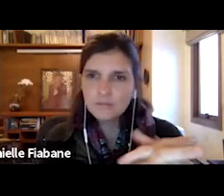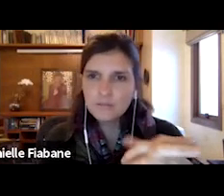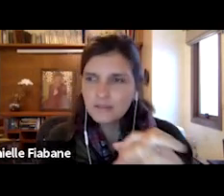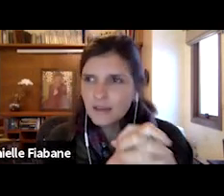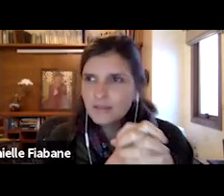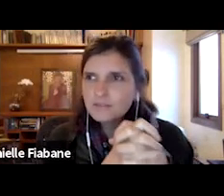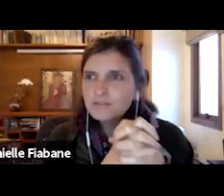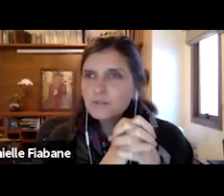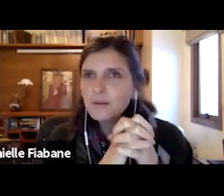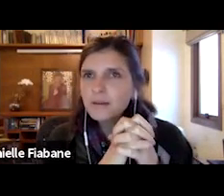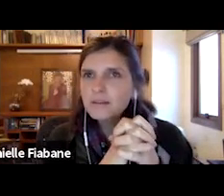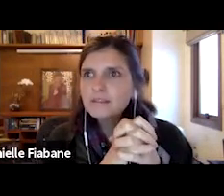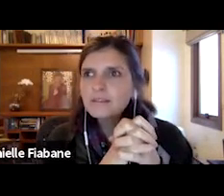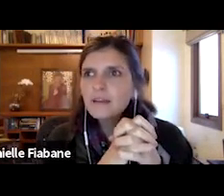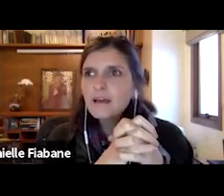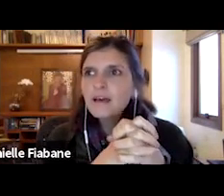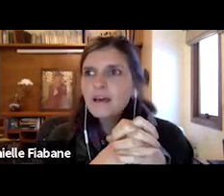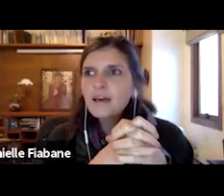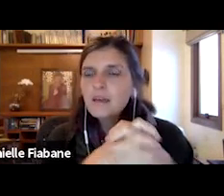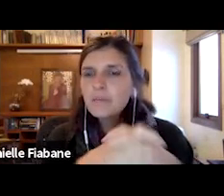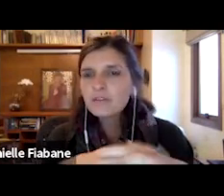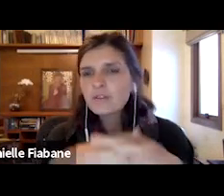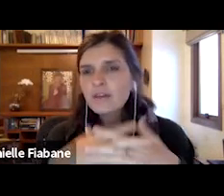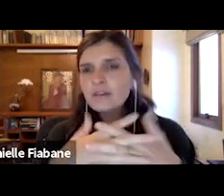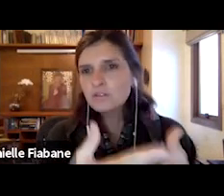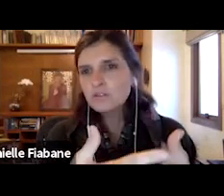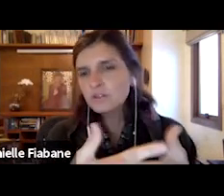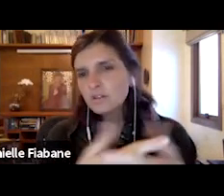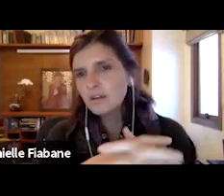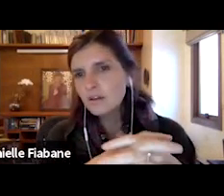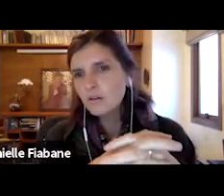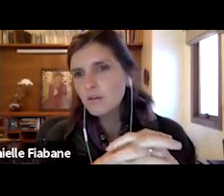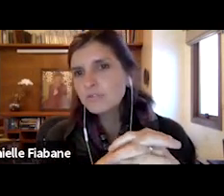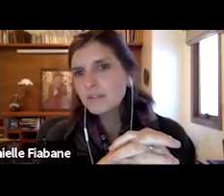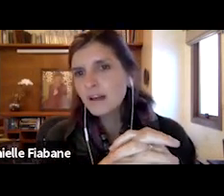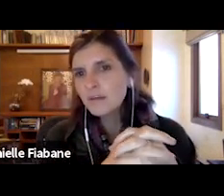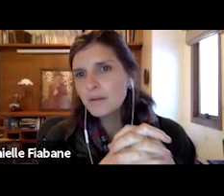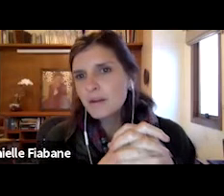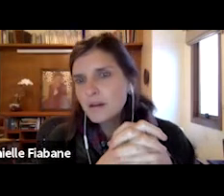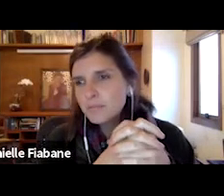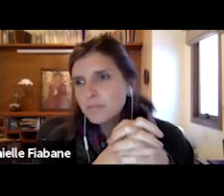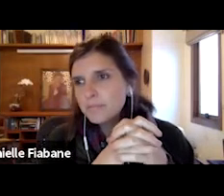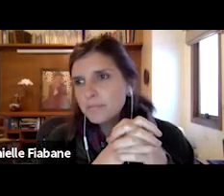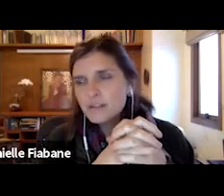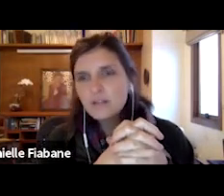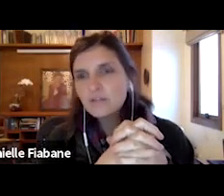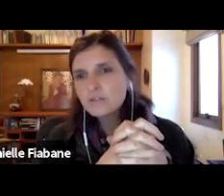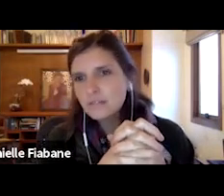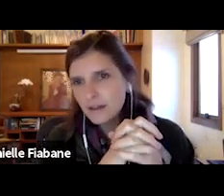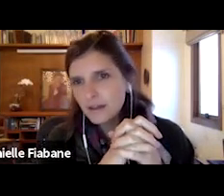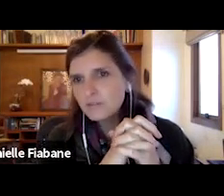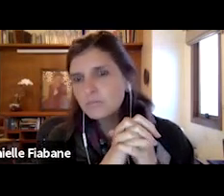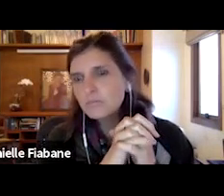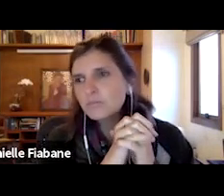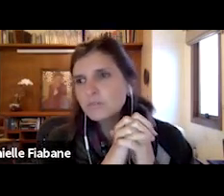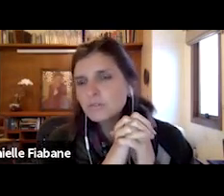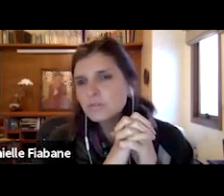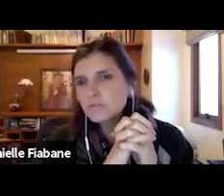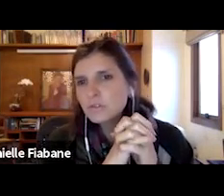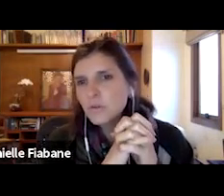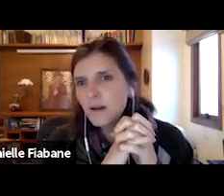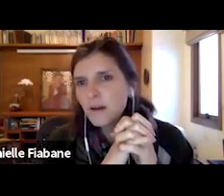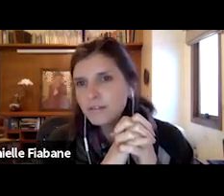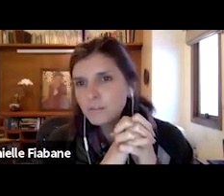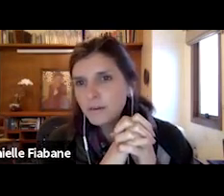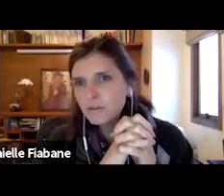sociais, ambientais, enfim, do país. E a partir daí a gente convidar para generosidade, para um sentido